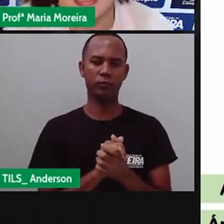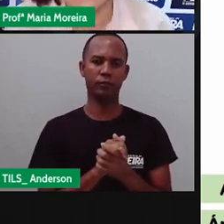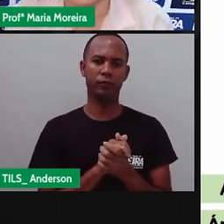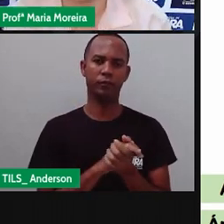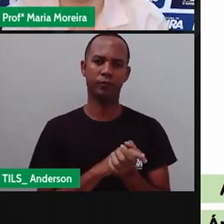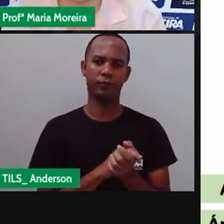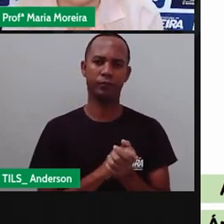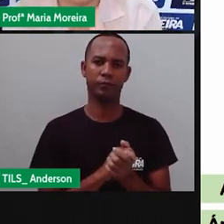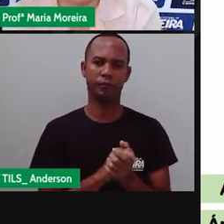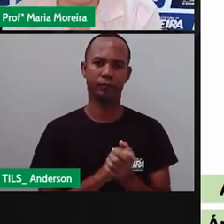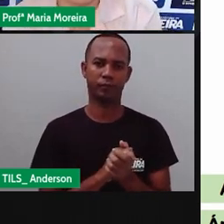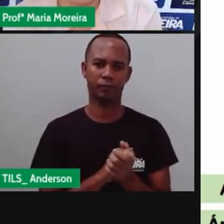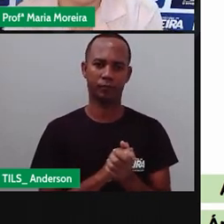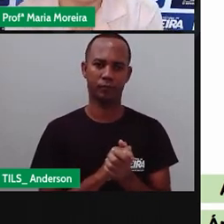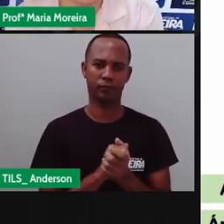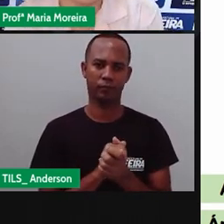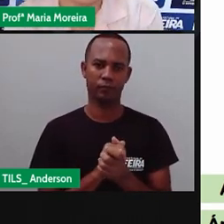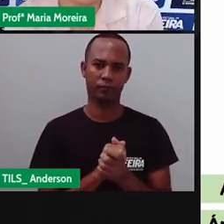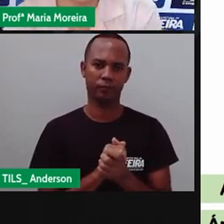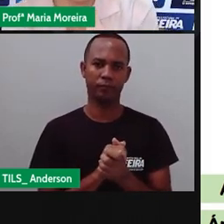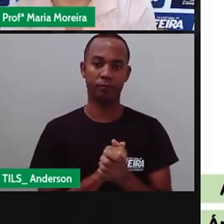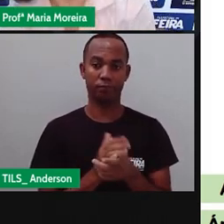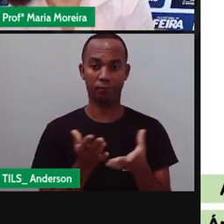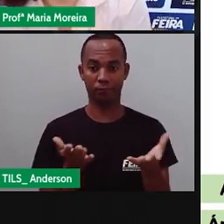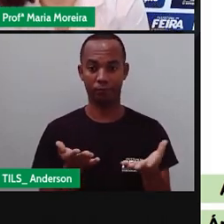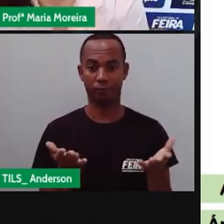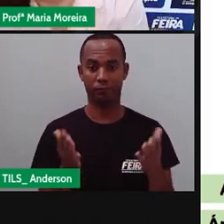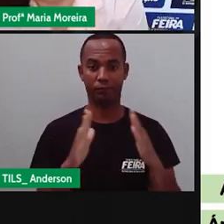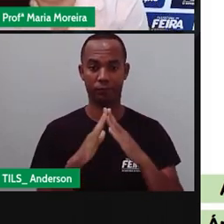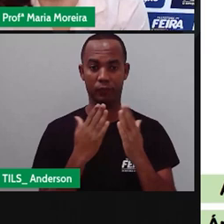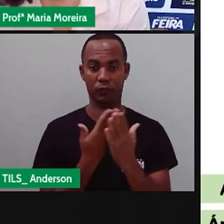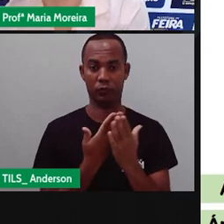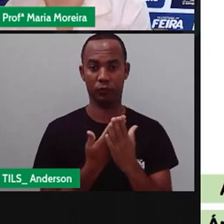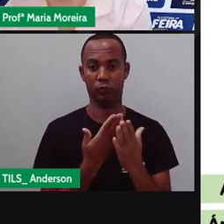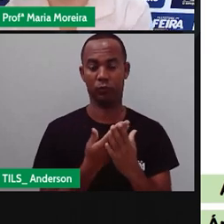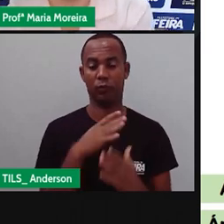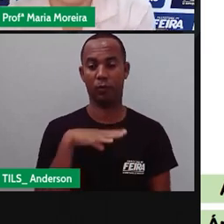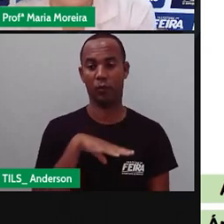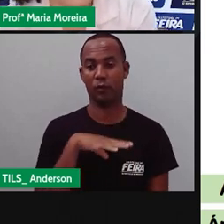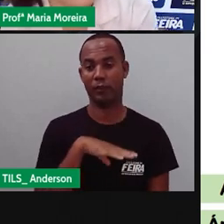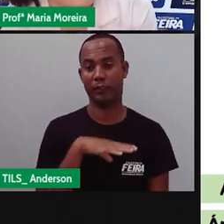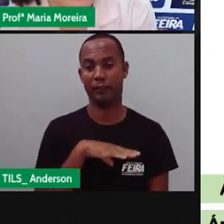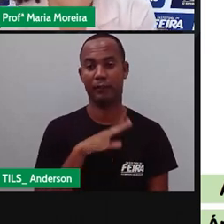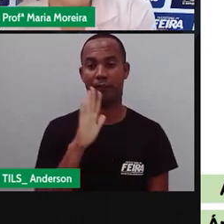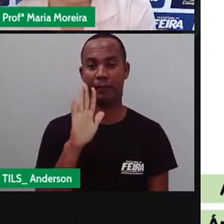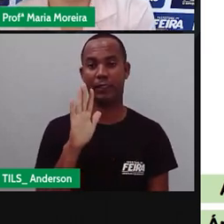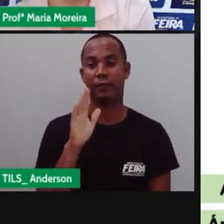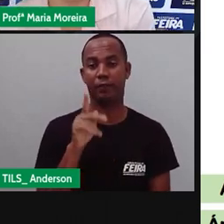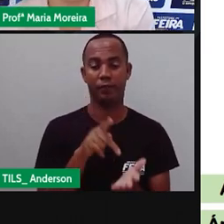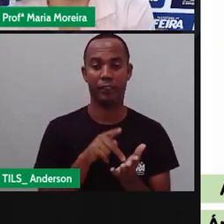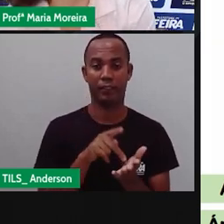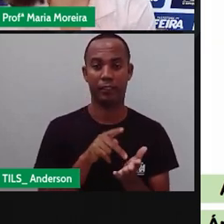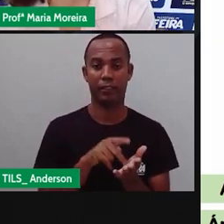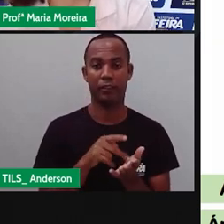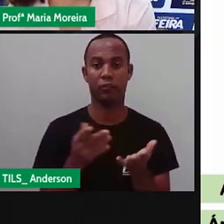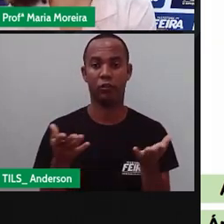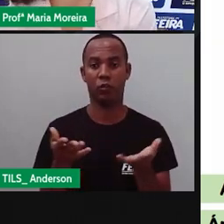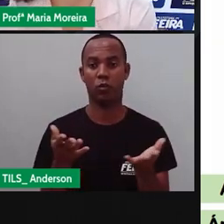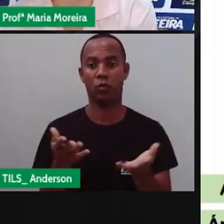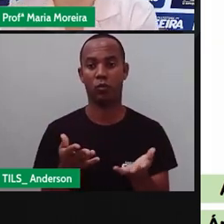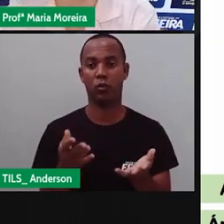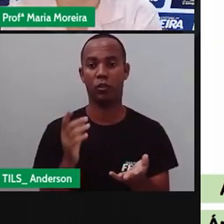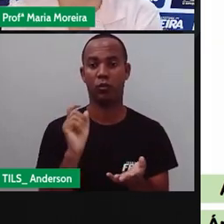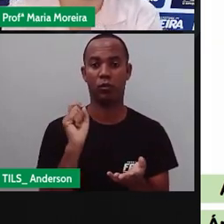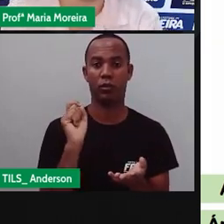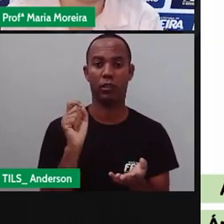assim. Nossa área de conhecimento interdisciplinar, linguagens. Na verdade, nossa aula de hoje vai complementar,